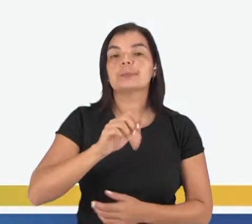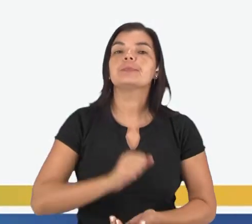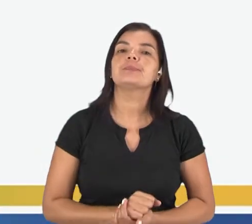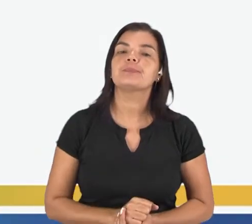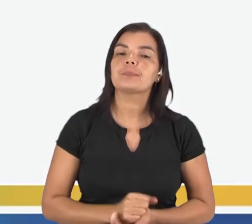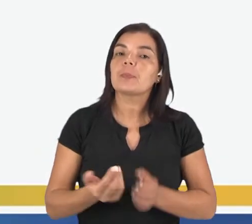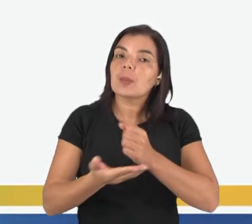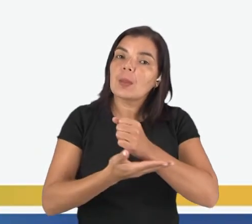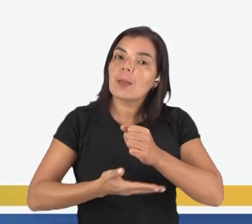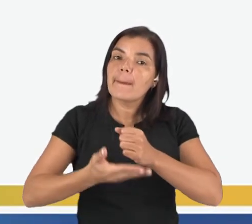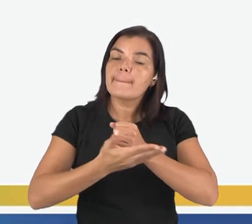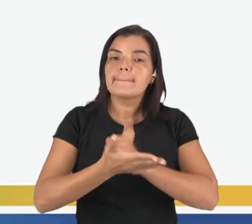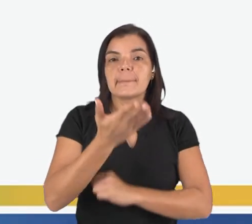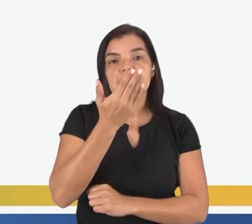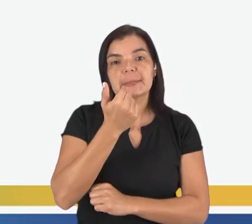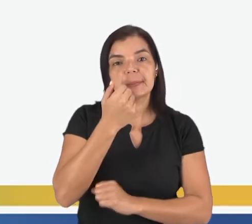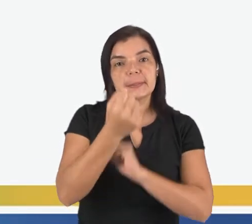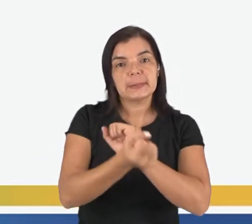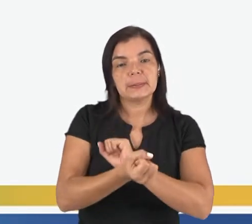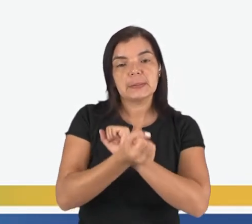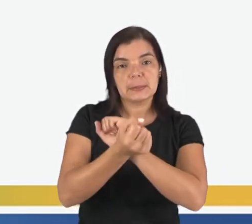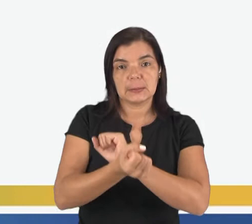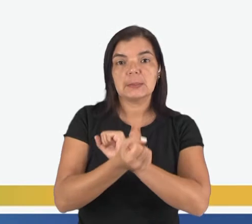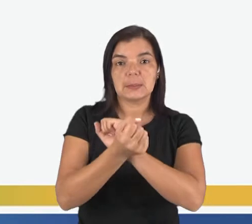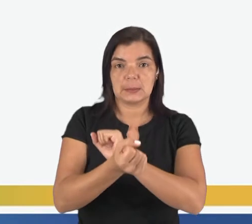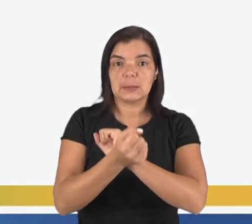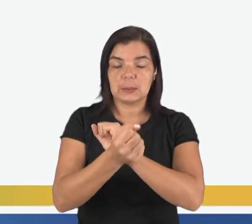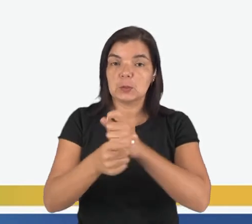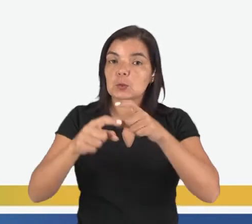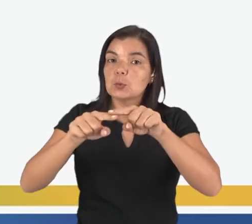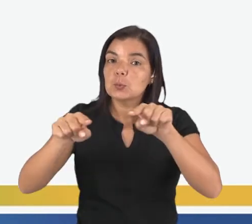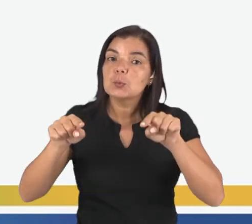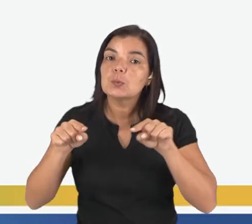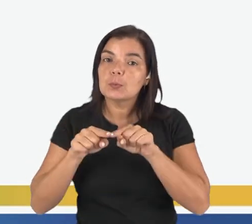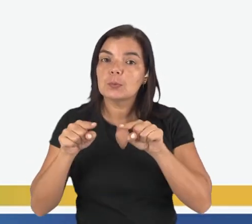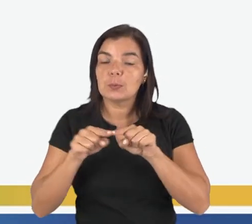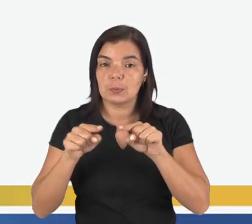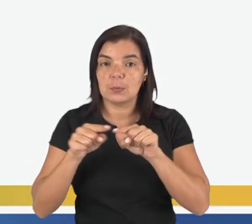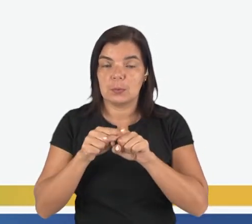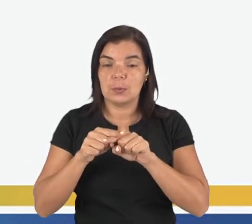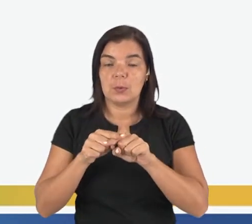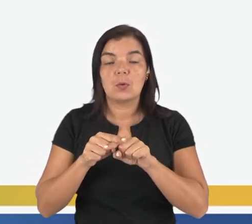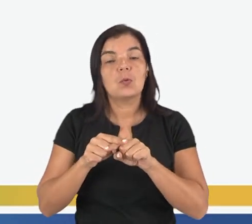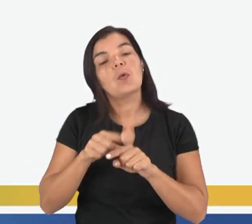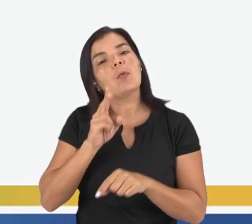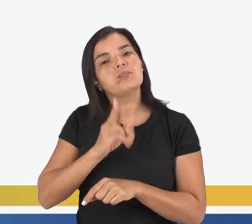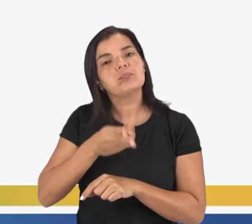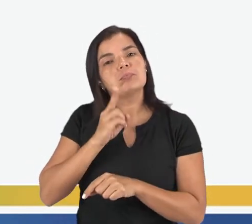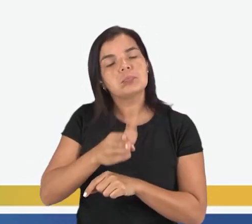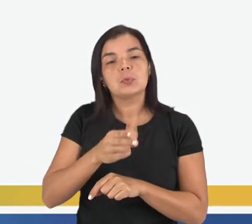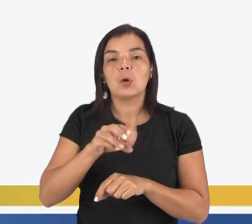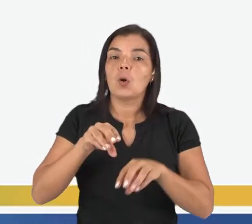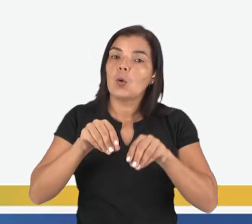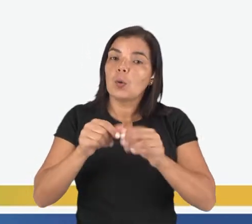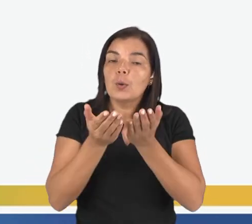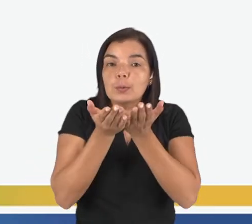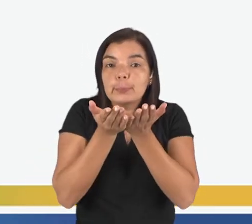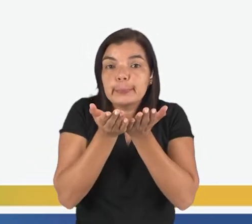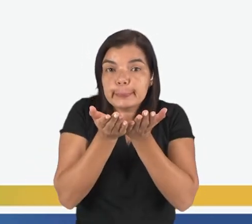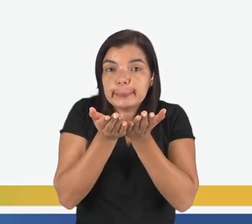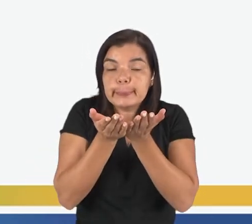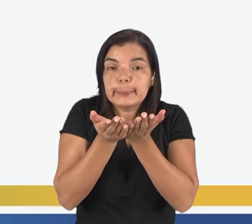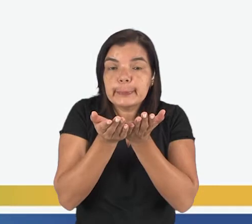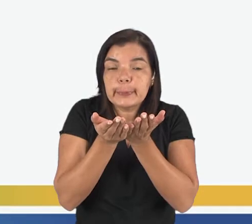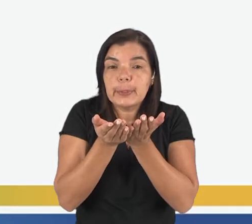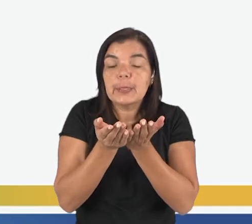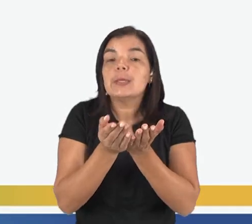A base da alimentação dos escravos nas senzalas dos engenhos consistia em farinha de mandioca e